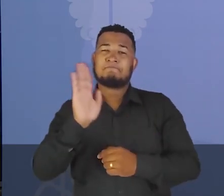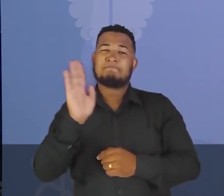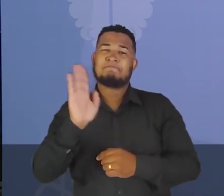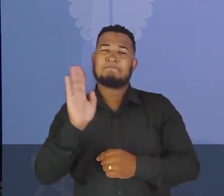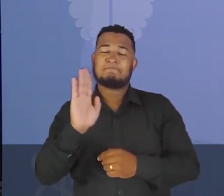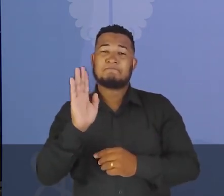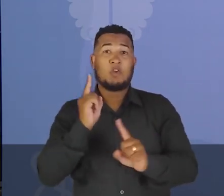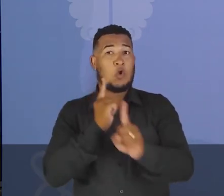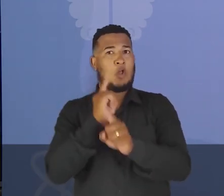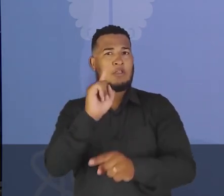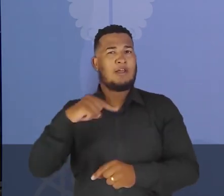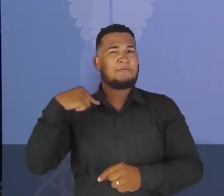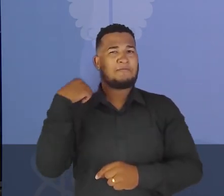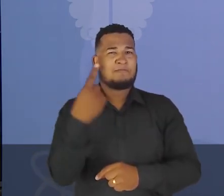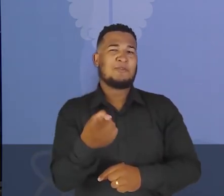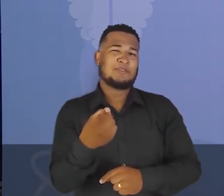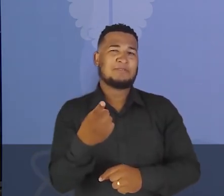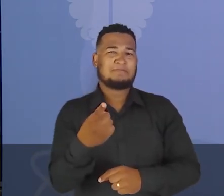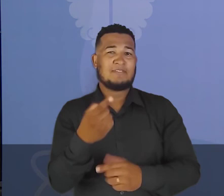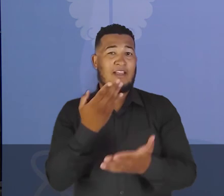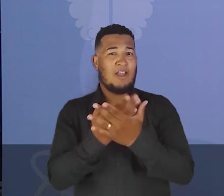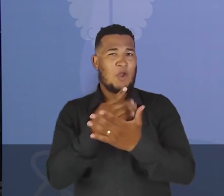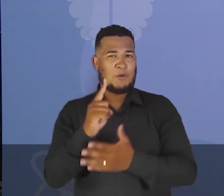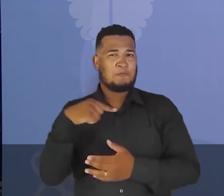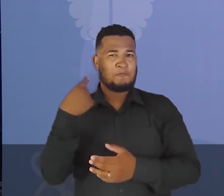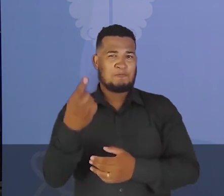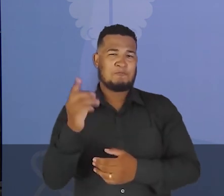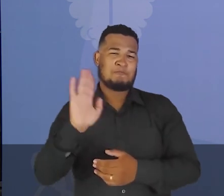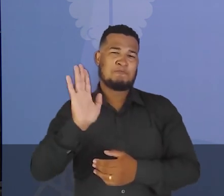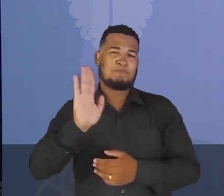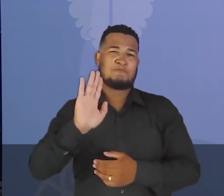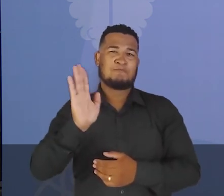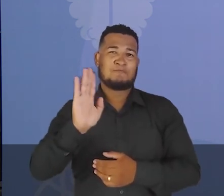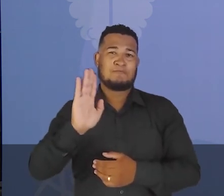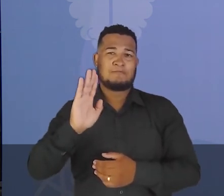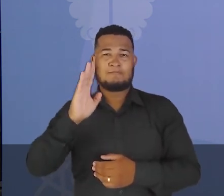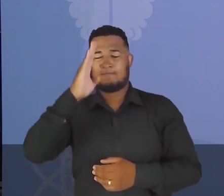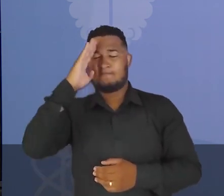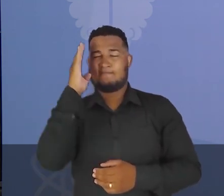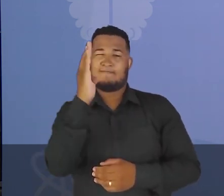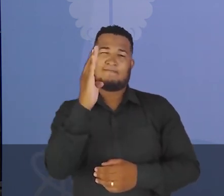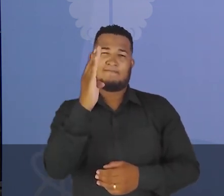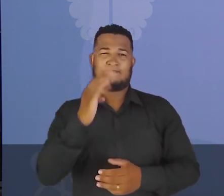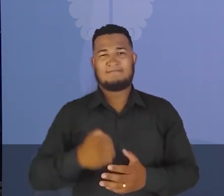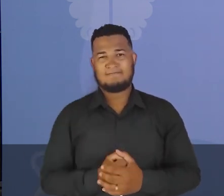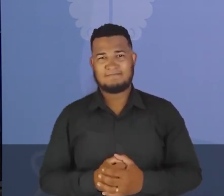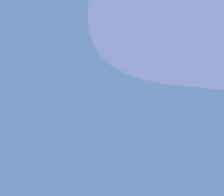veremos aí na próxima oportunidade, numa próxima aula. Tchau, tchau, pessoal, e até a próxima.